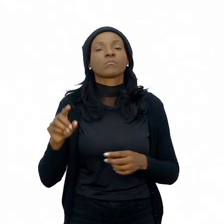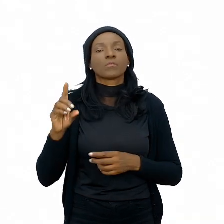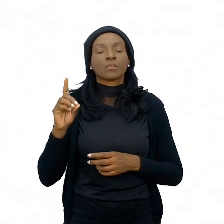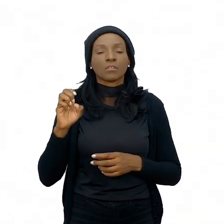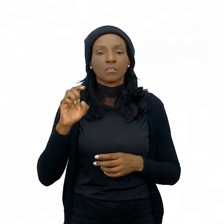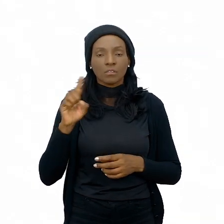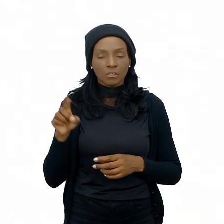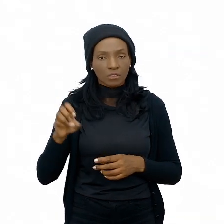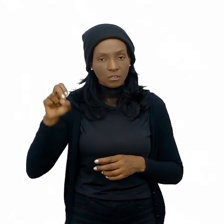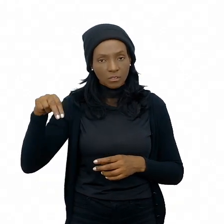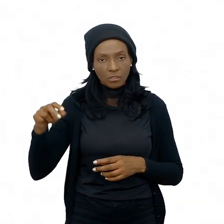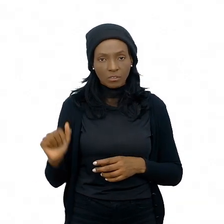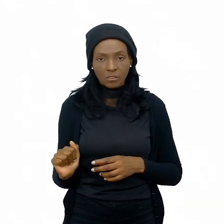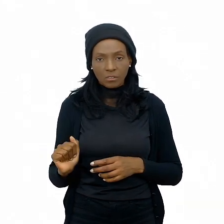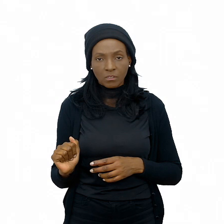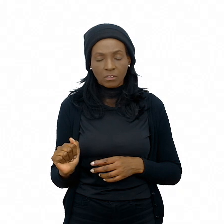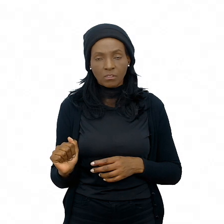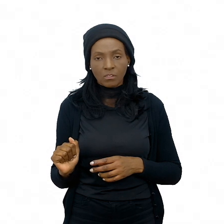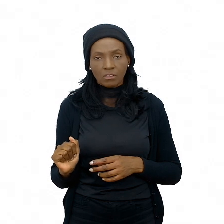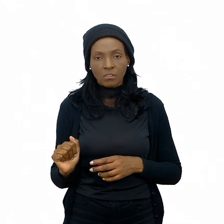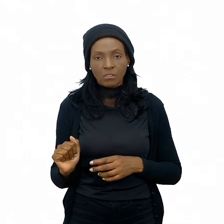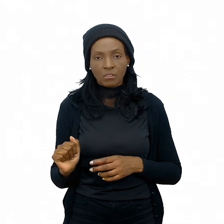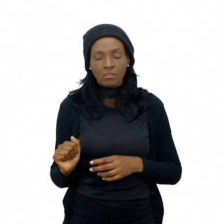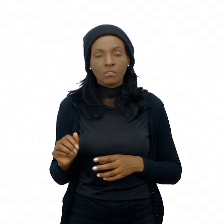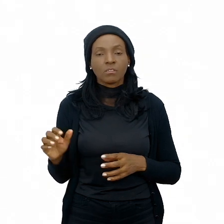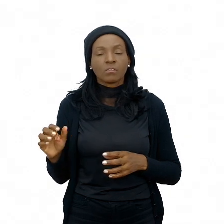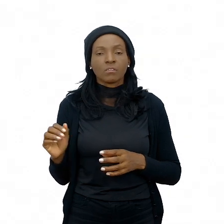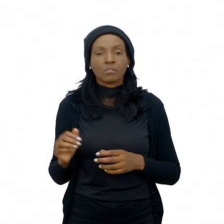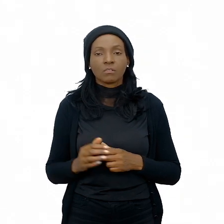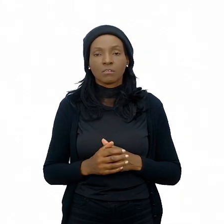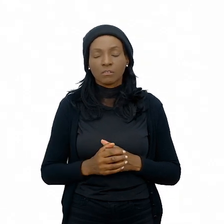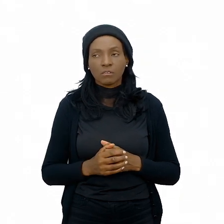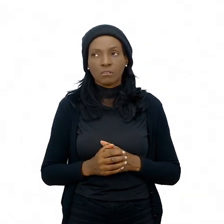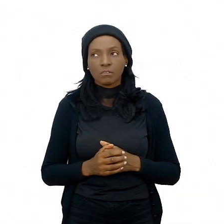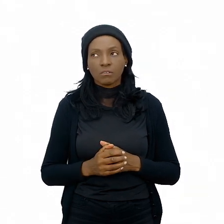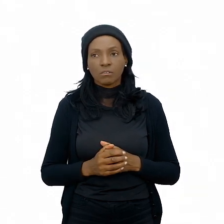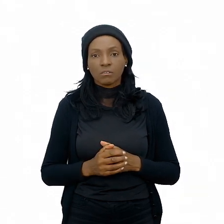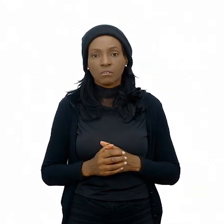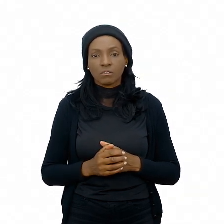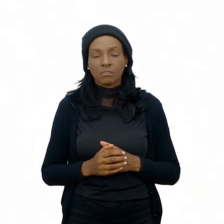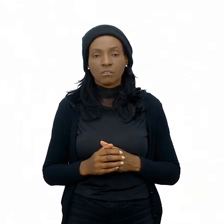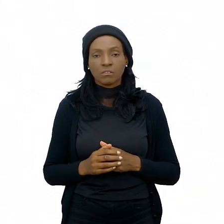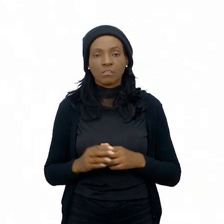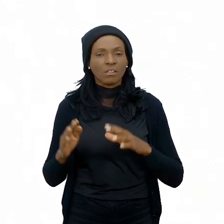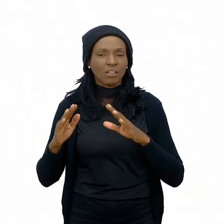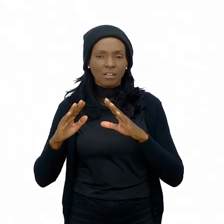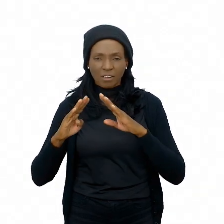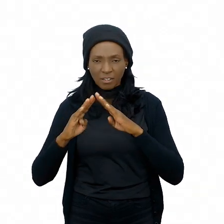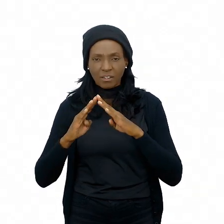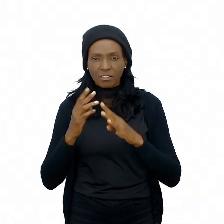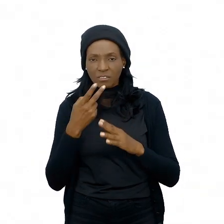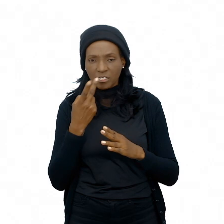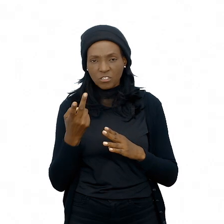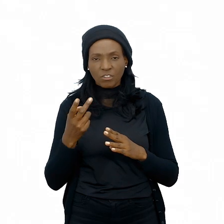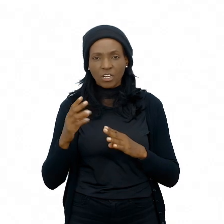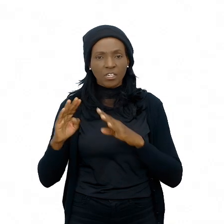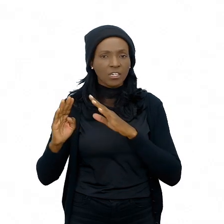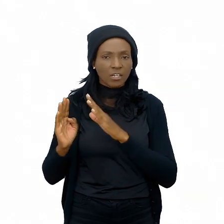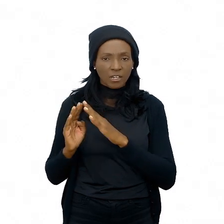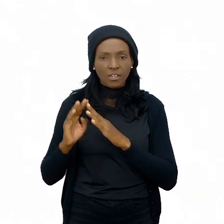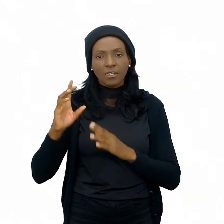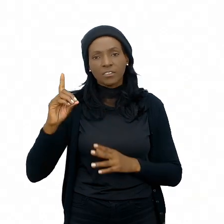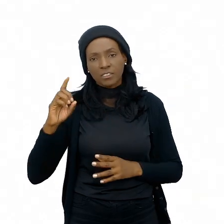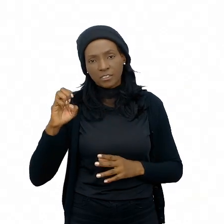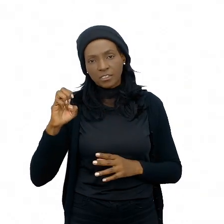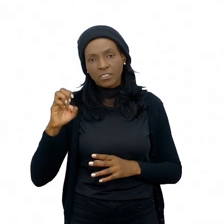Eu componho a unidade, a casinha, né, como a gente fala, da dezena.